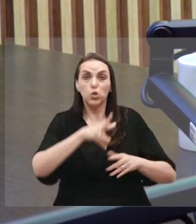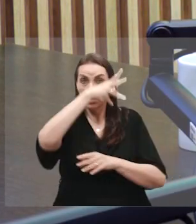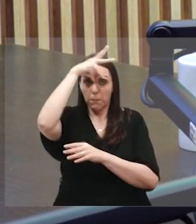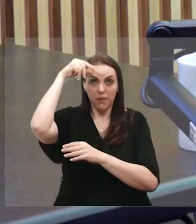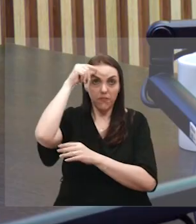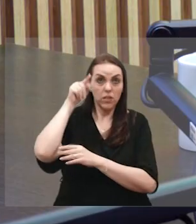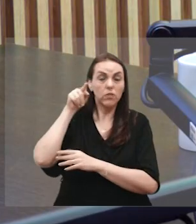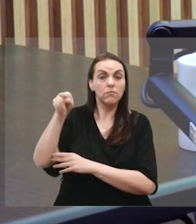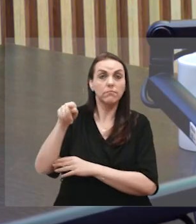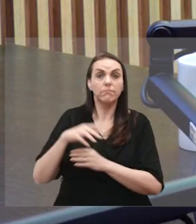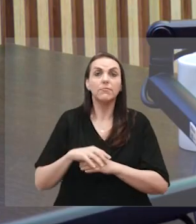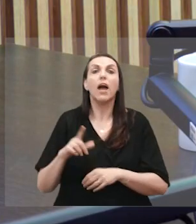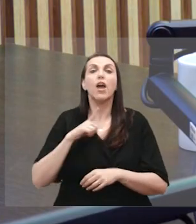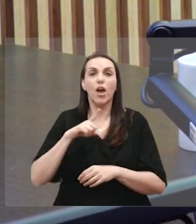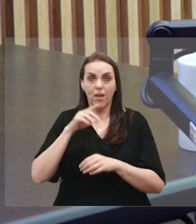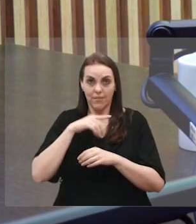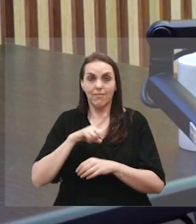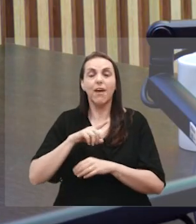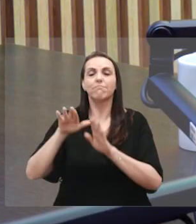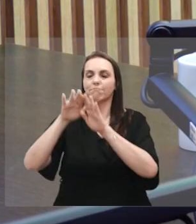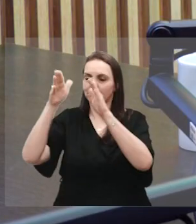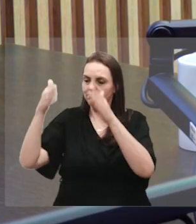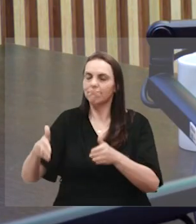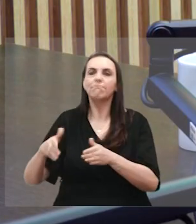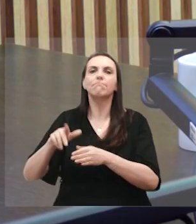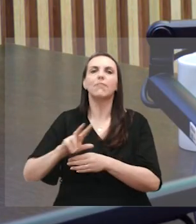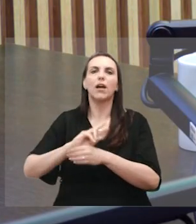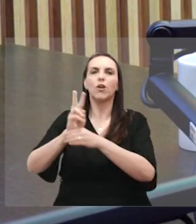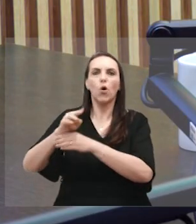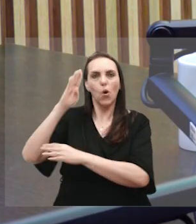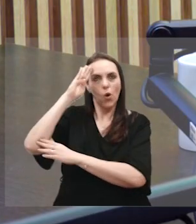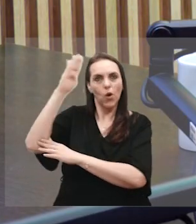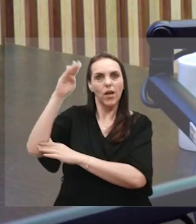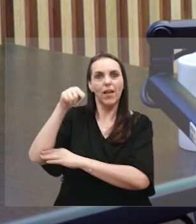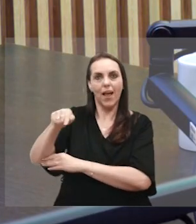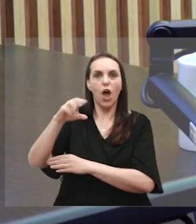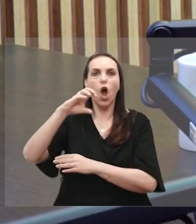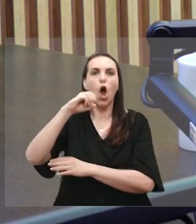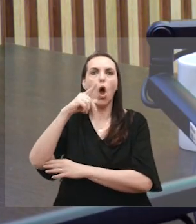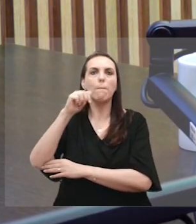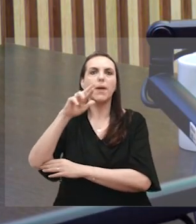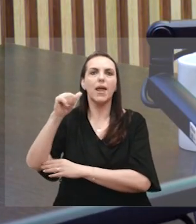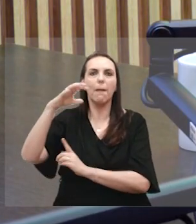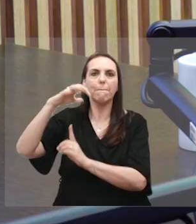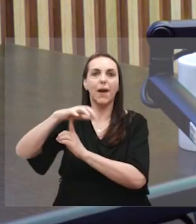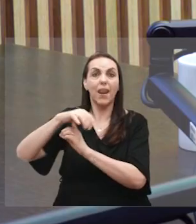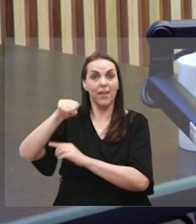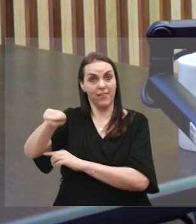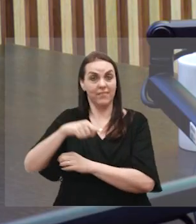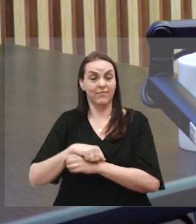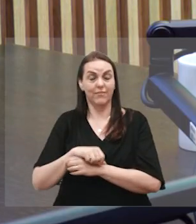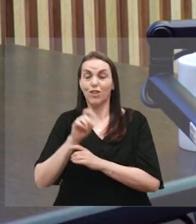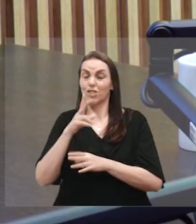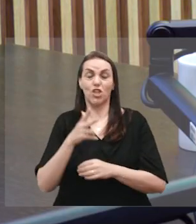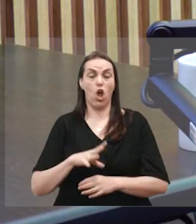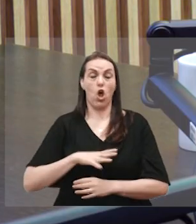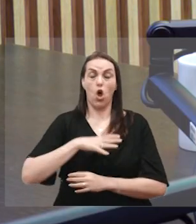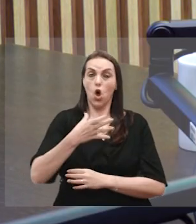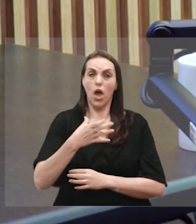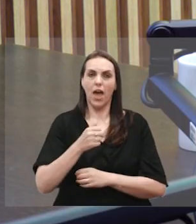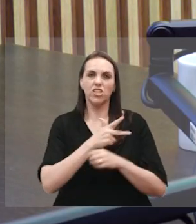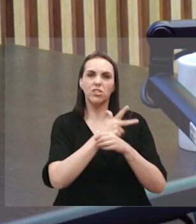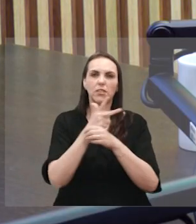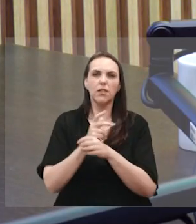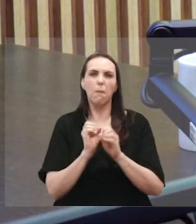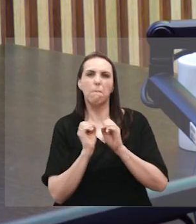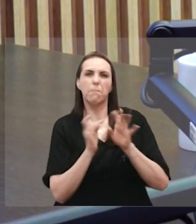totem de segurança e colocou a Guarda Municipal agora lá no Ópera. Então, precisa coragem, não é só largar um simples vídeo, primeira coisa. E segundo, que a gente